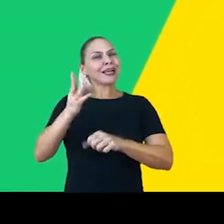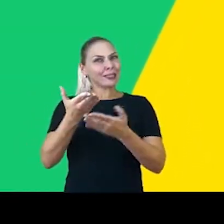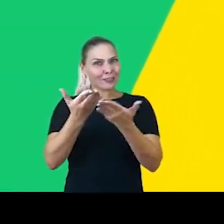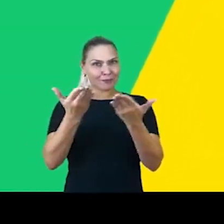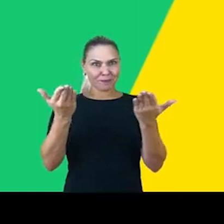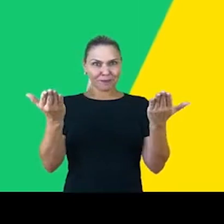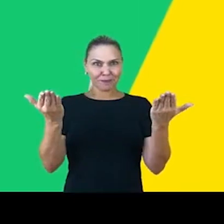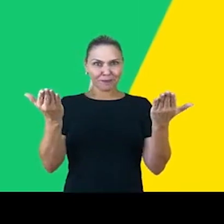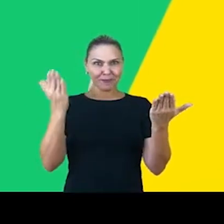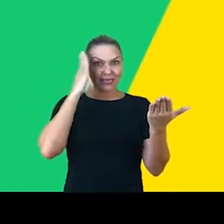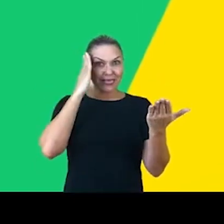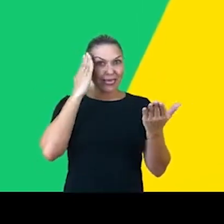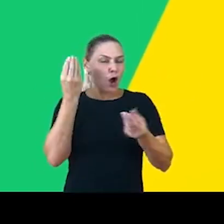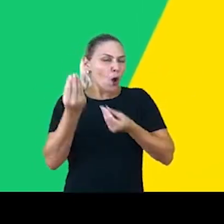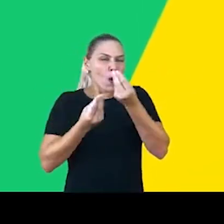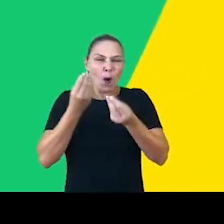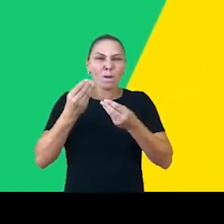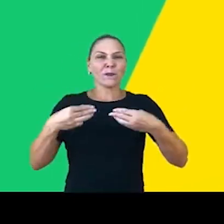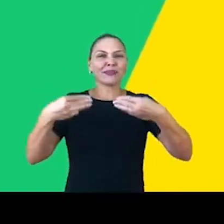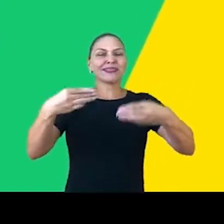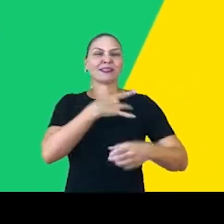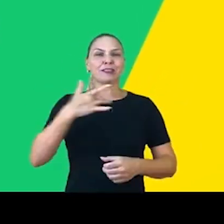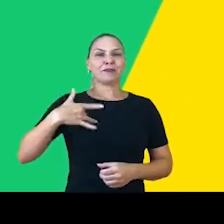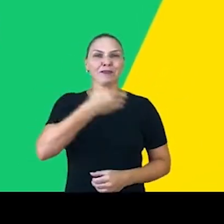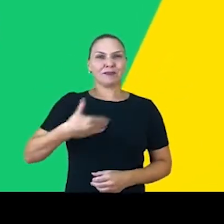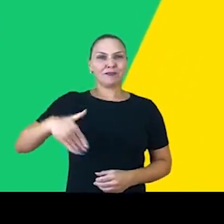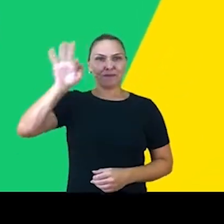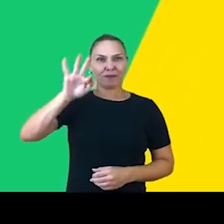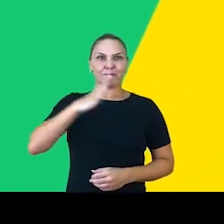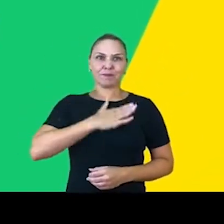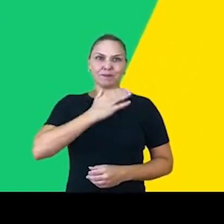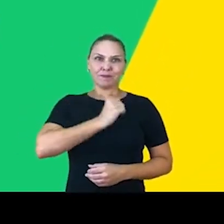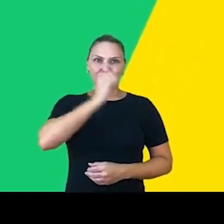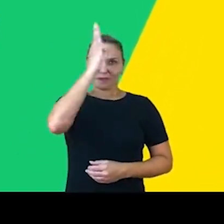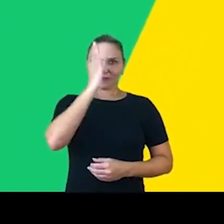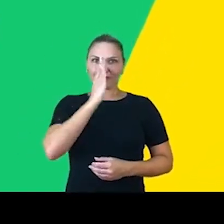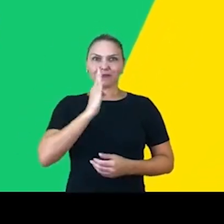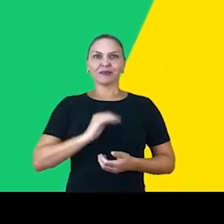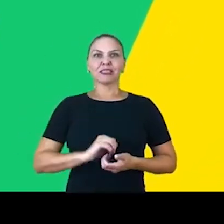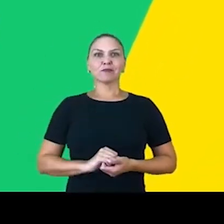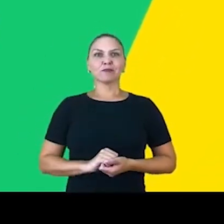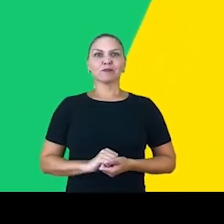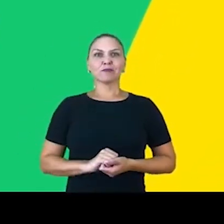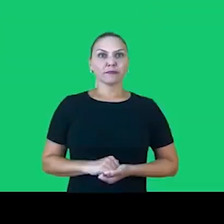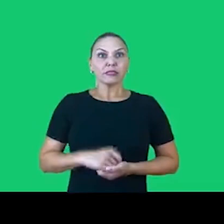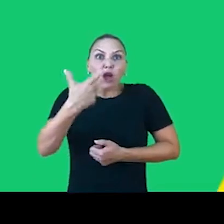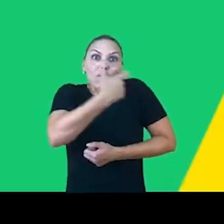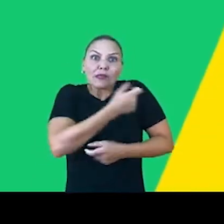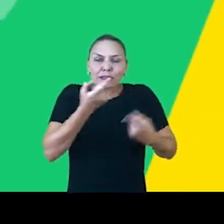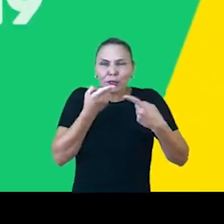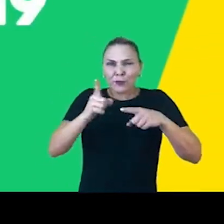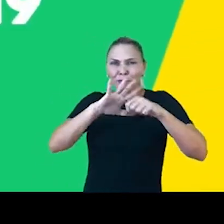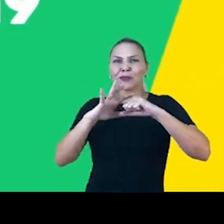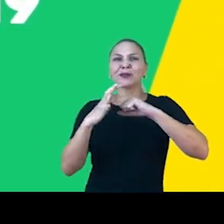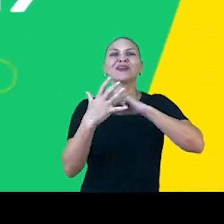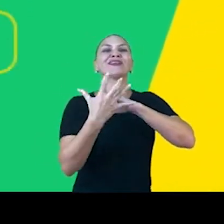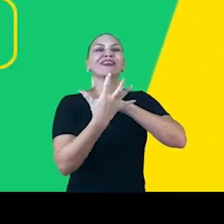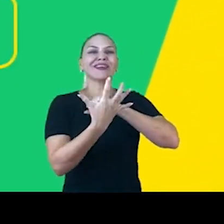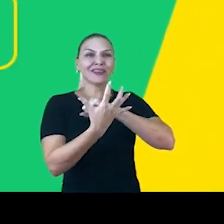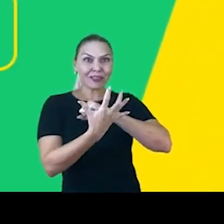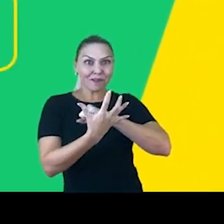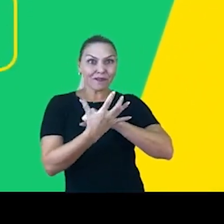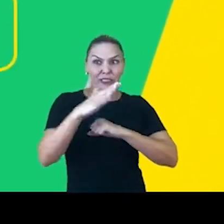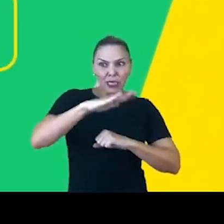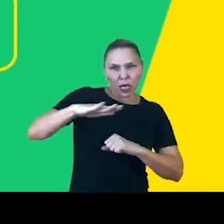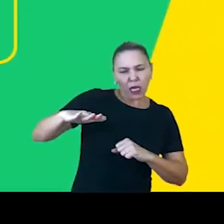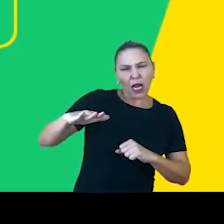chegada, as doses são encaminhadas para o centro de distribuição do Ministério da Saúde, em Guarulhos, e enviadas para os estados que